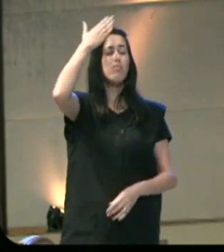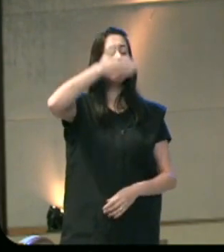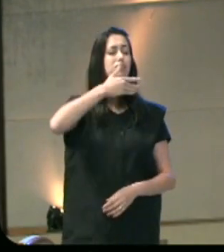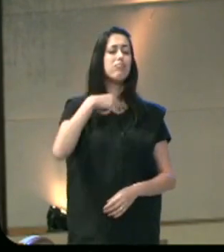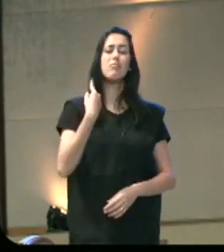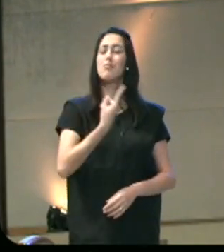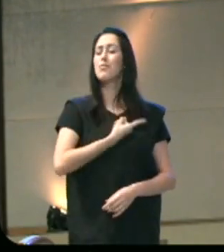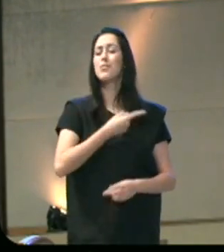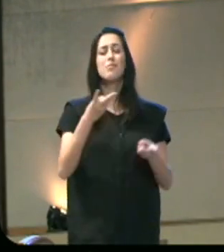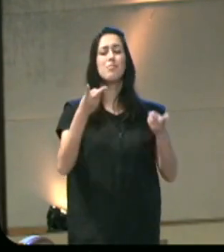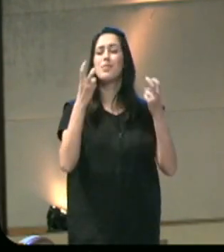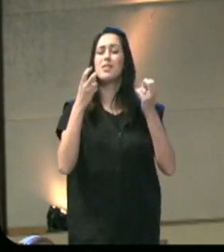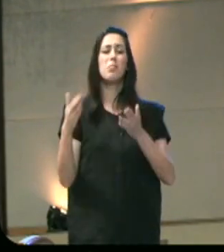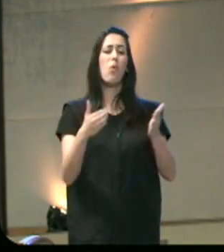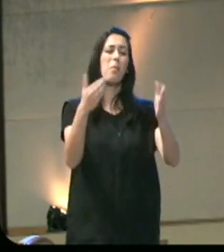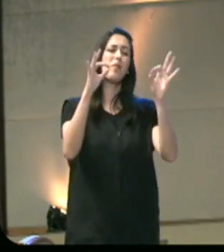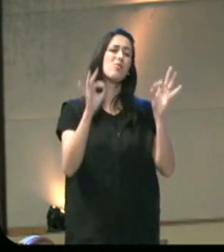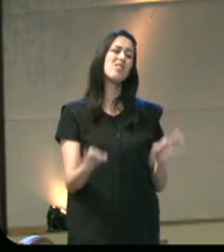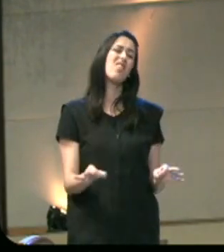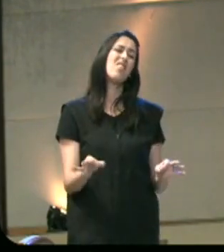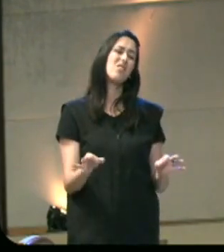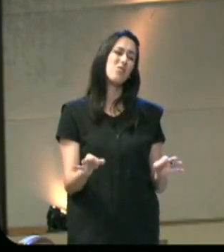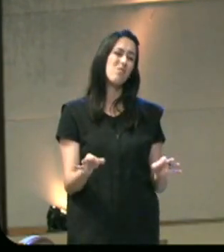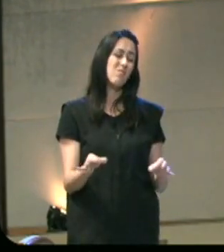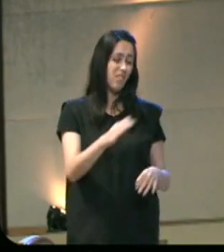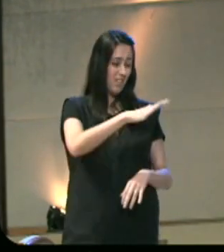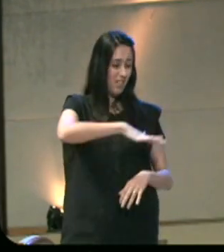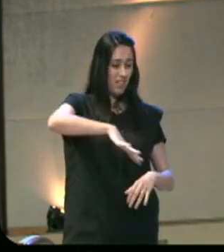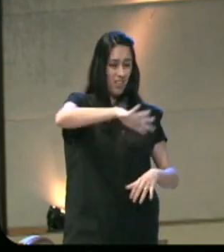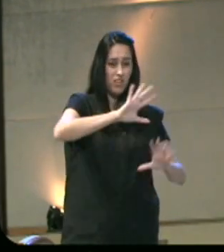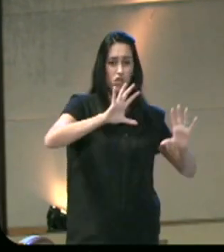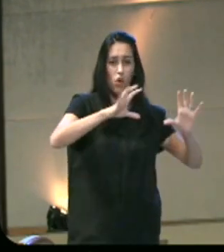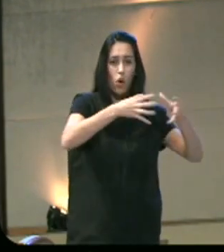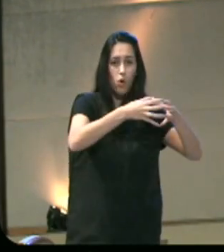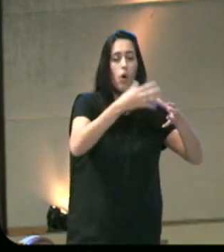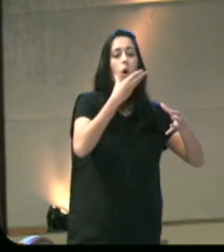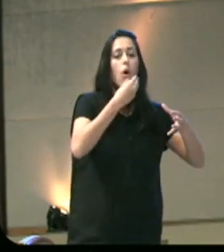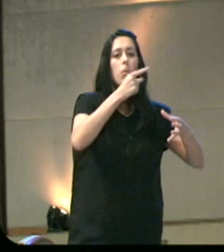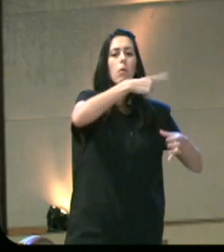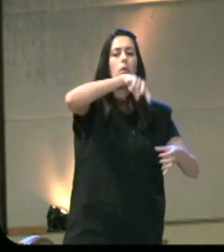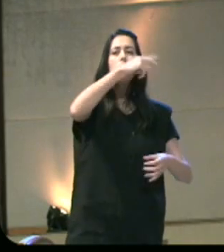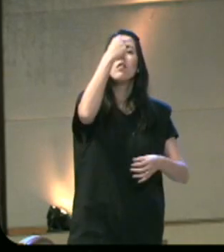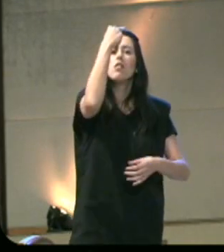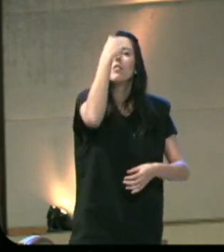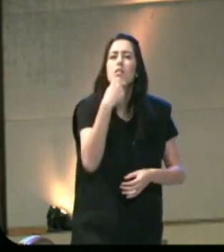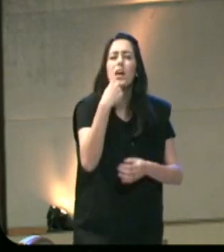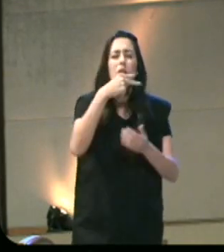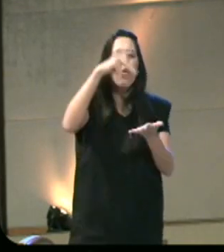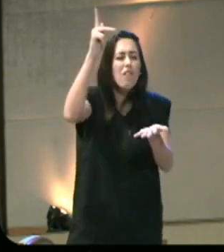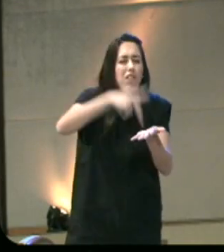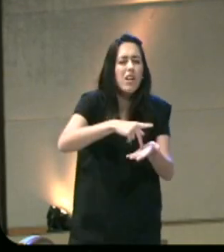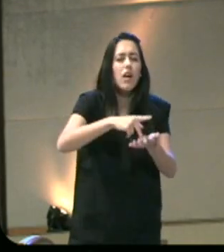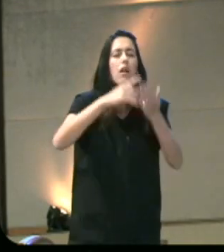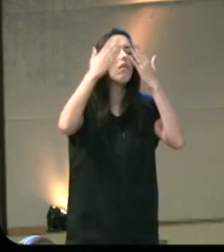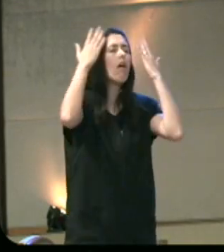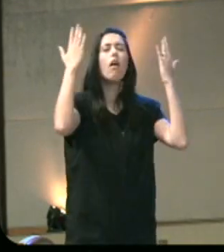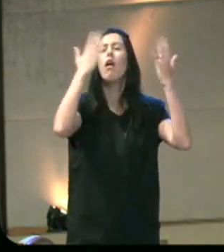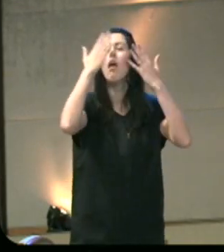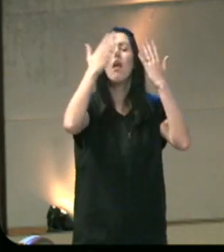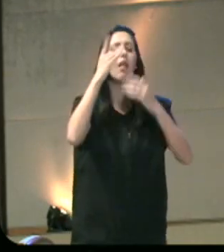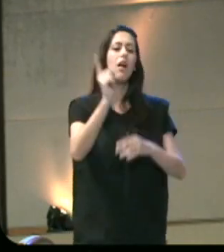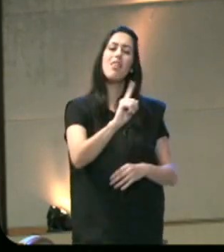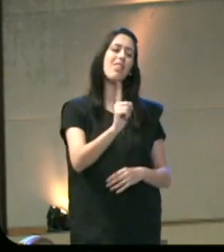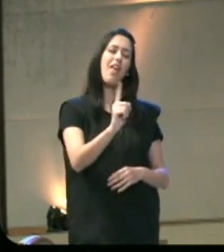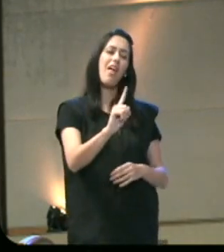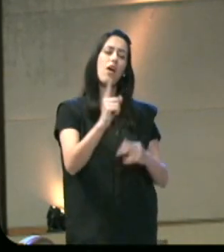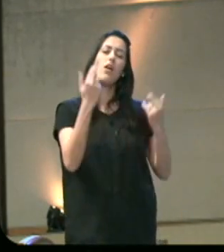certo. Não é que esses homens ficaram cegos, no sentido de não enxergarem os cavalos,